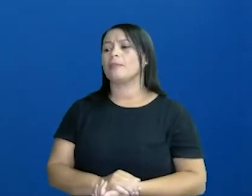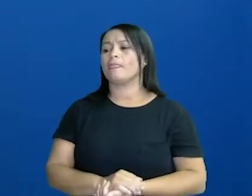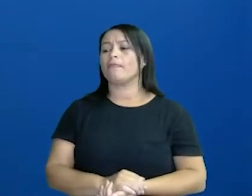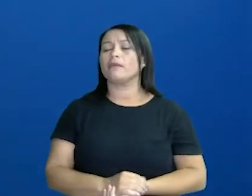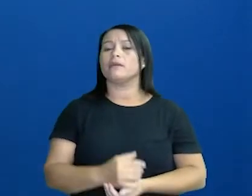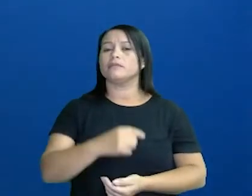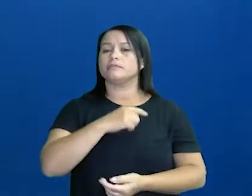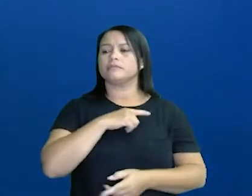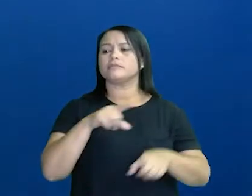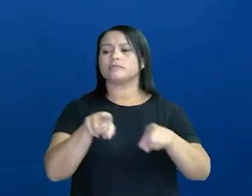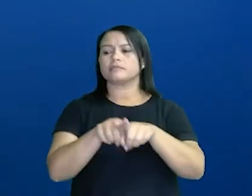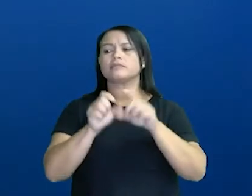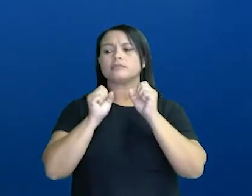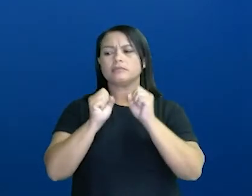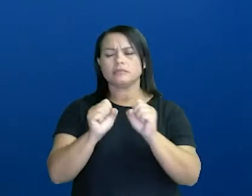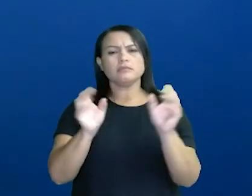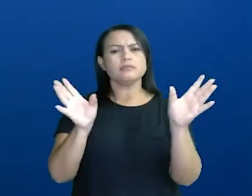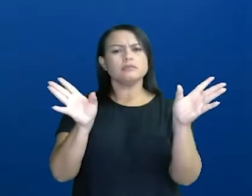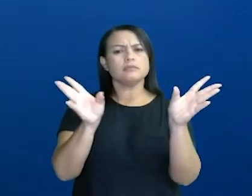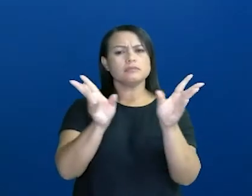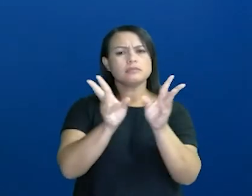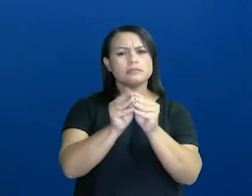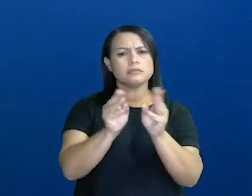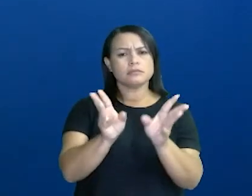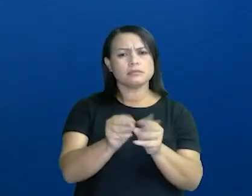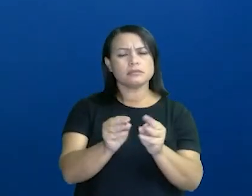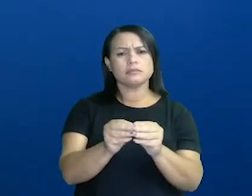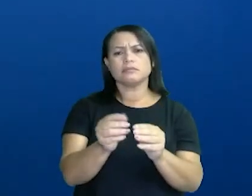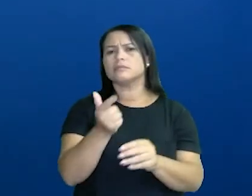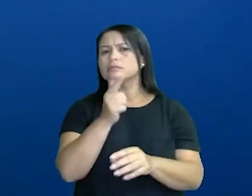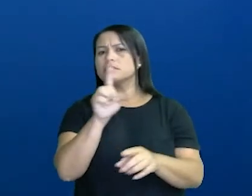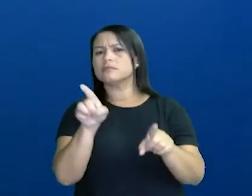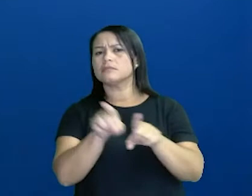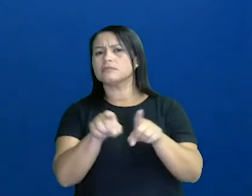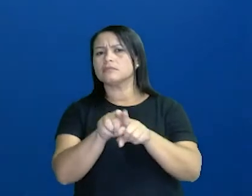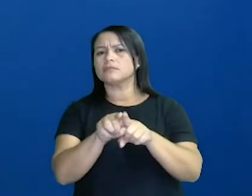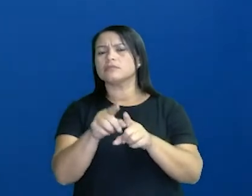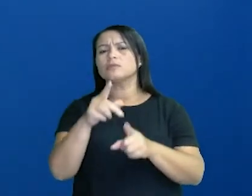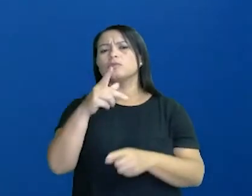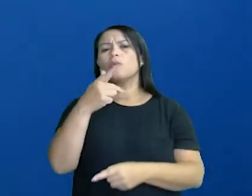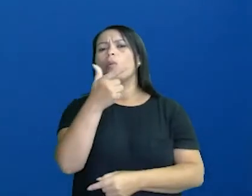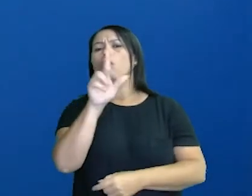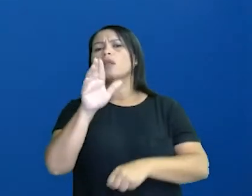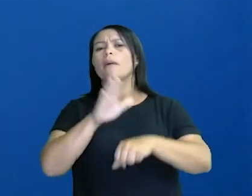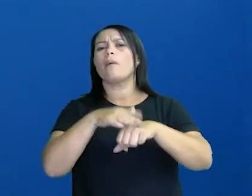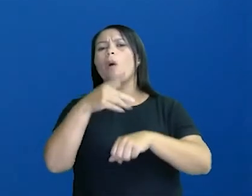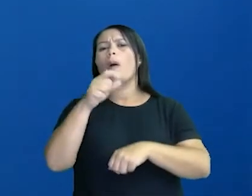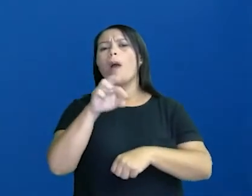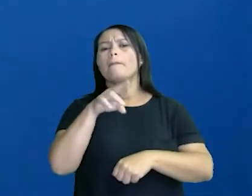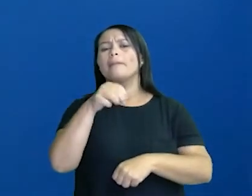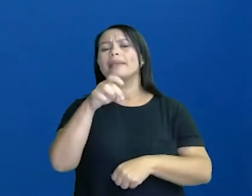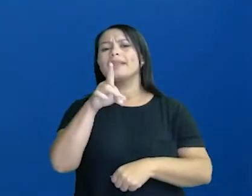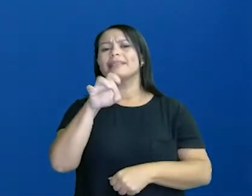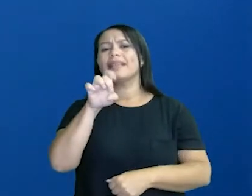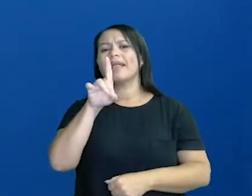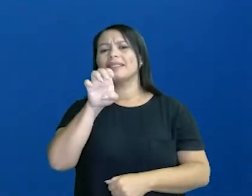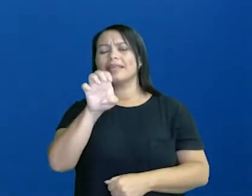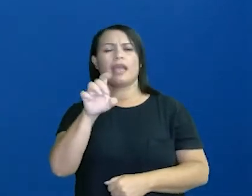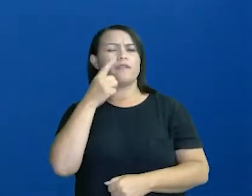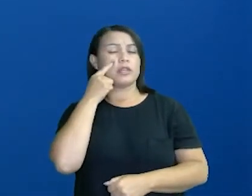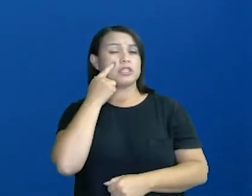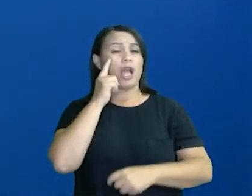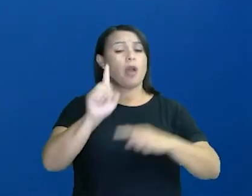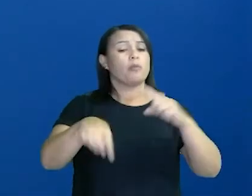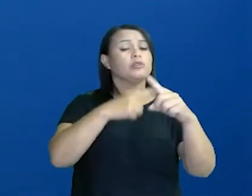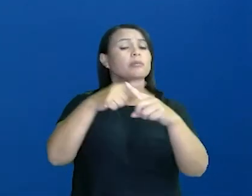eu também posso simplificar de outra forma o outra propriedade Olha aí ao invés de ser uma